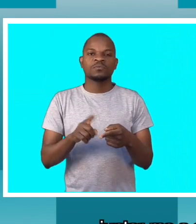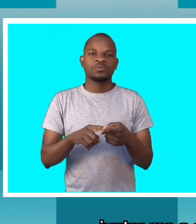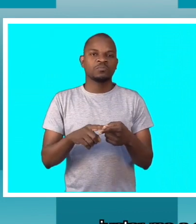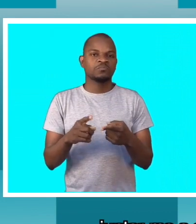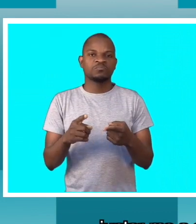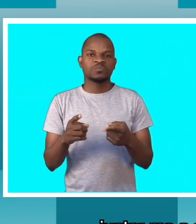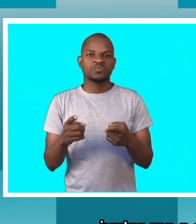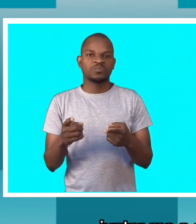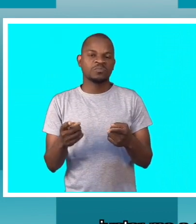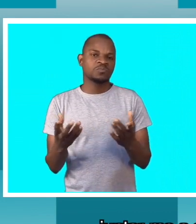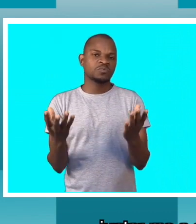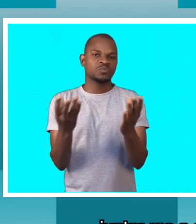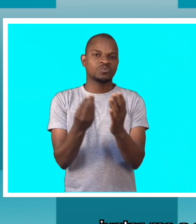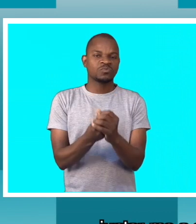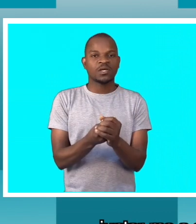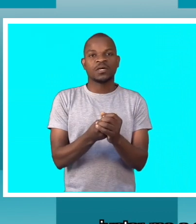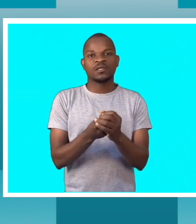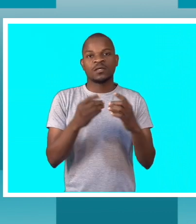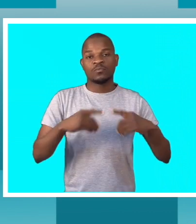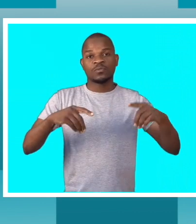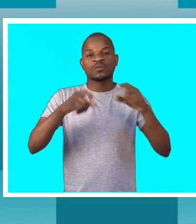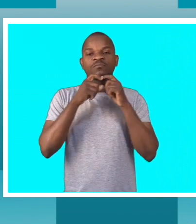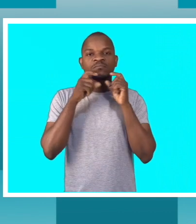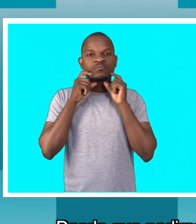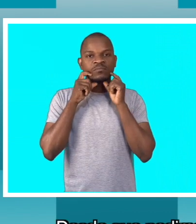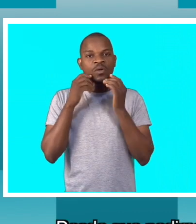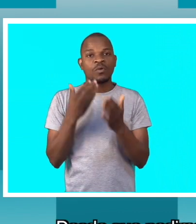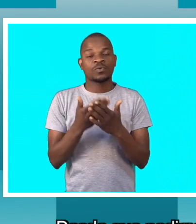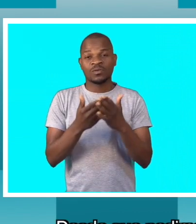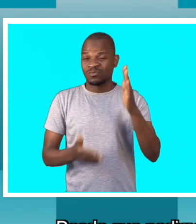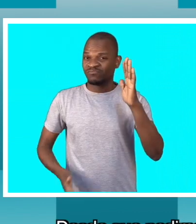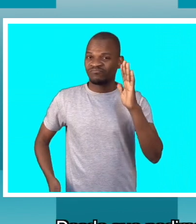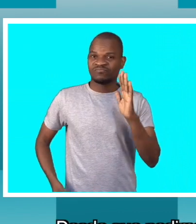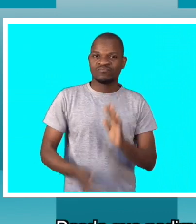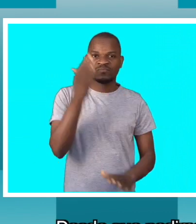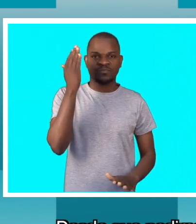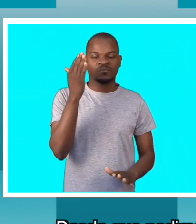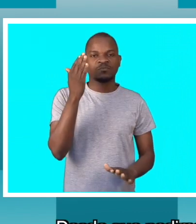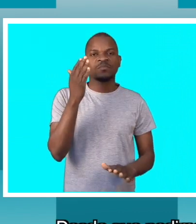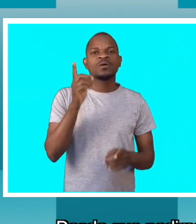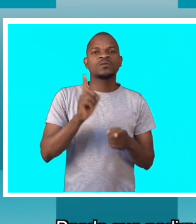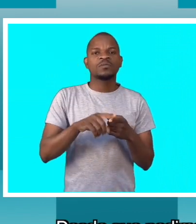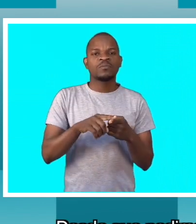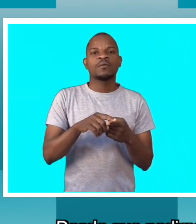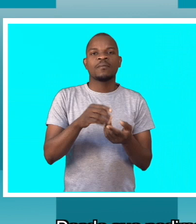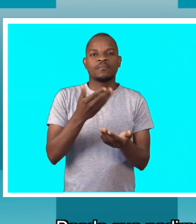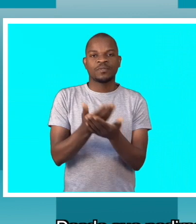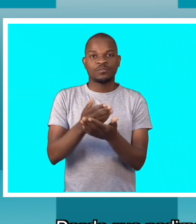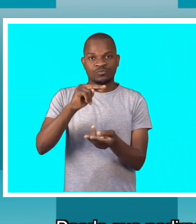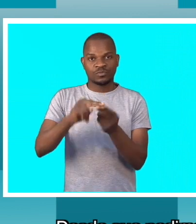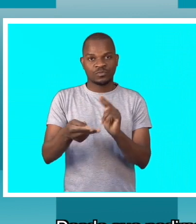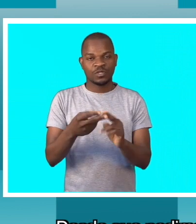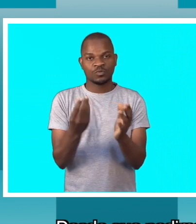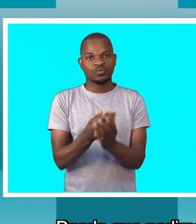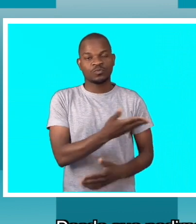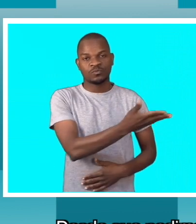irmãos do povo moçambicano. A partir do momento em que nós pedimos o encontro com eles,